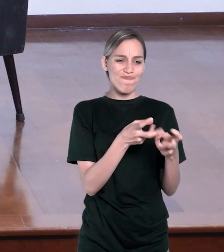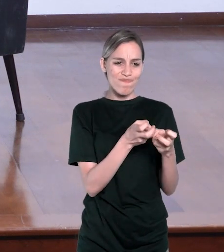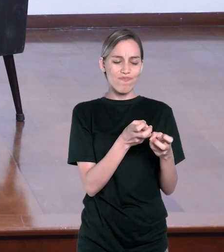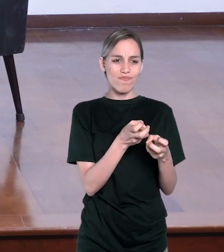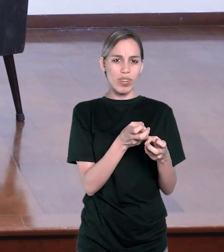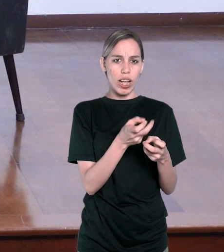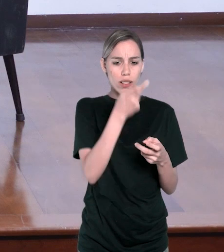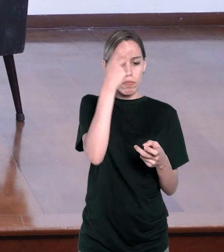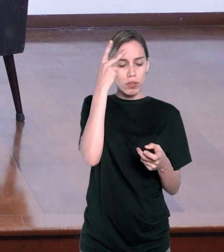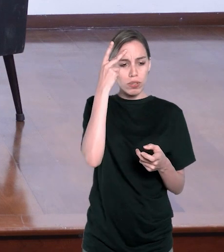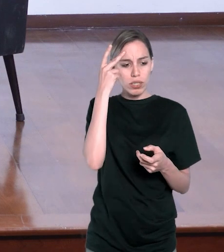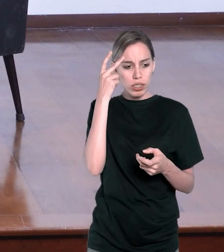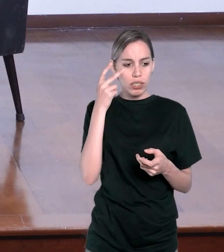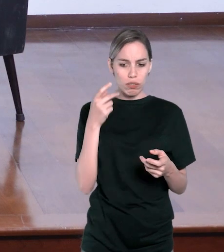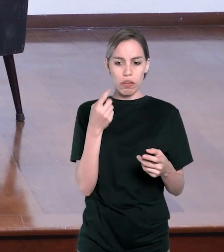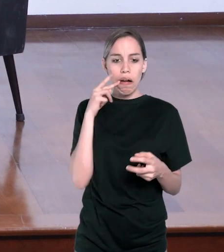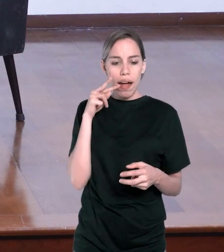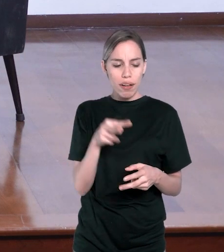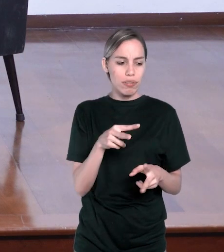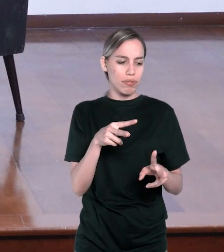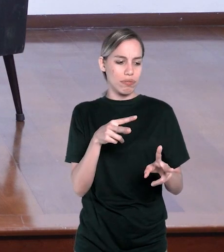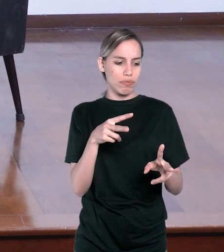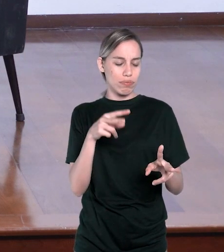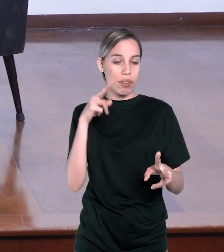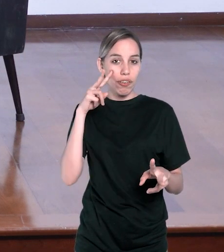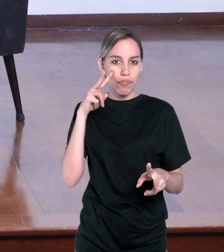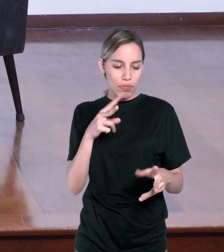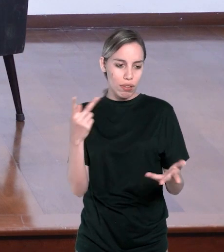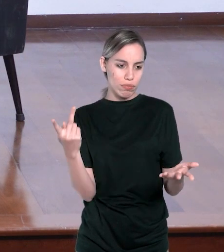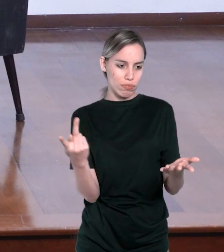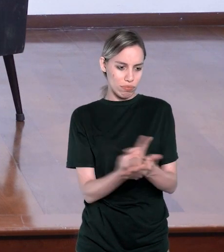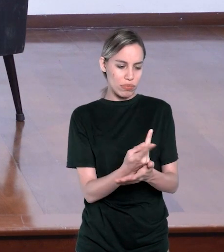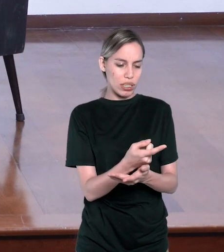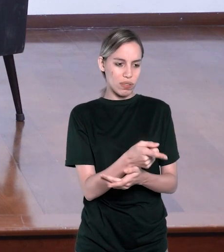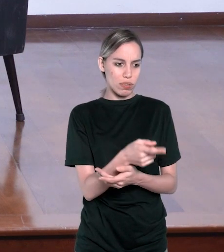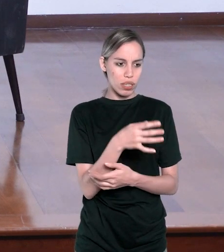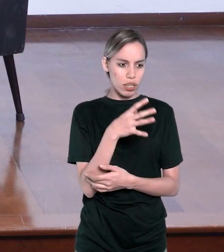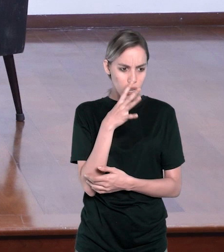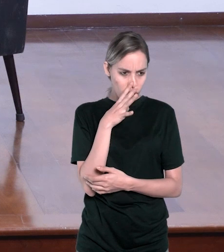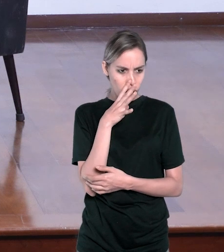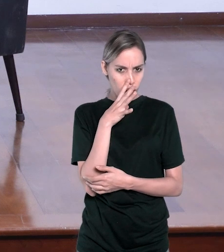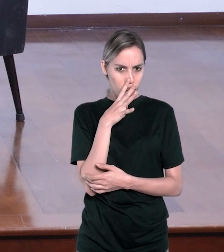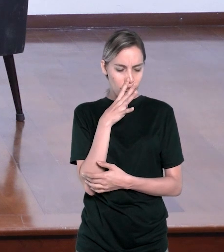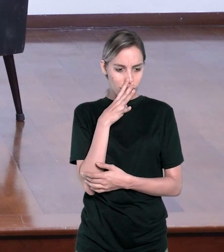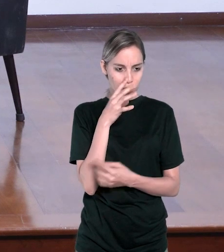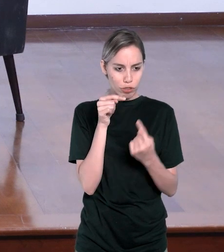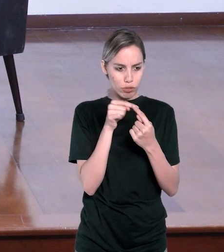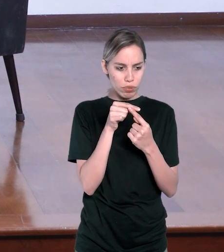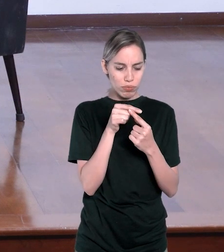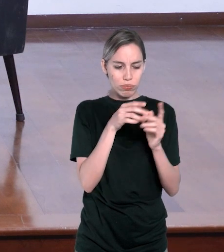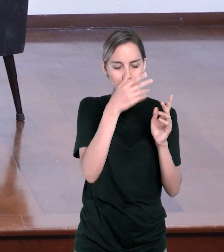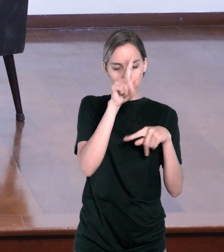elas ficam um pouco guardadas na gente, né? E só depois de anos é que eu retomei. Eu sabia que eu queria contar uma história sobre